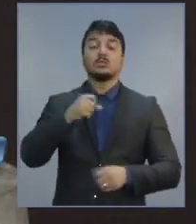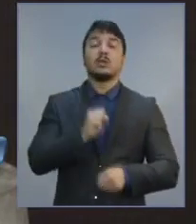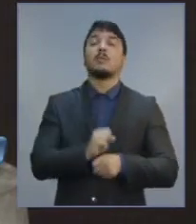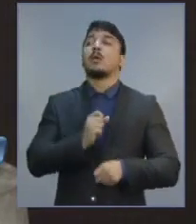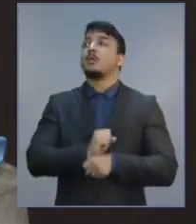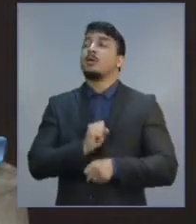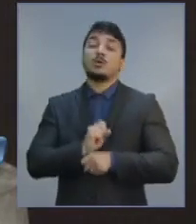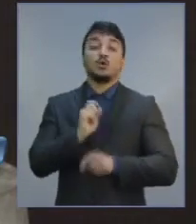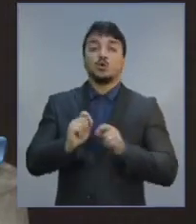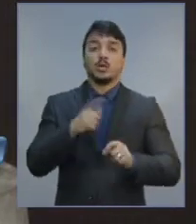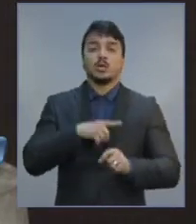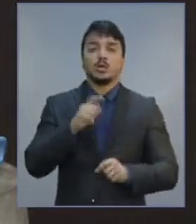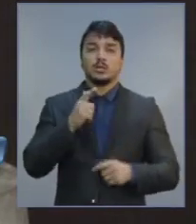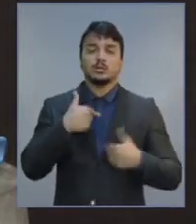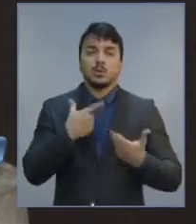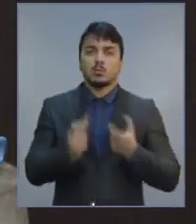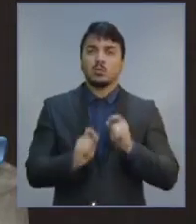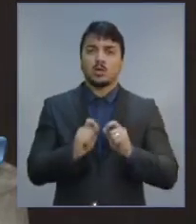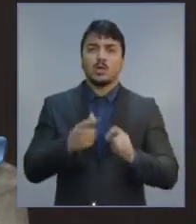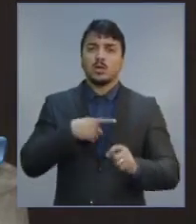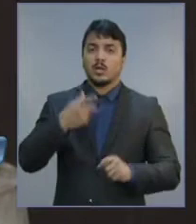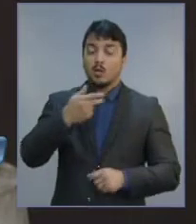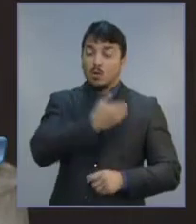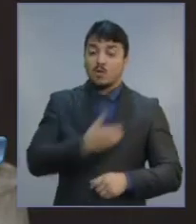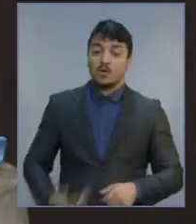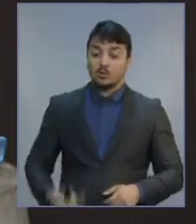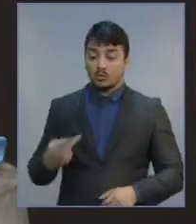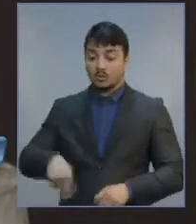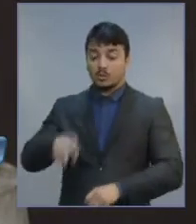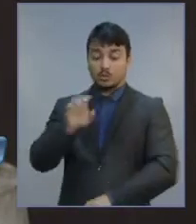esperaria, em especial os governadores do Nordeste,